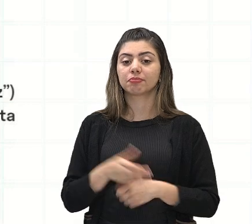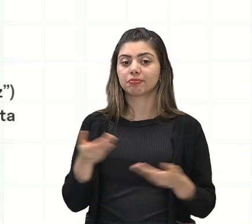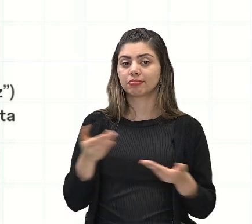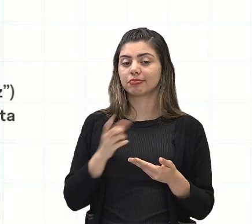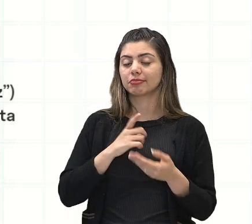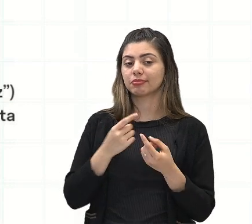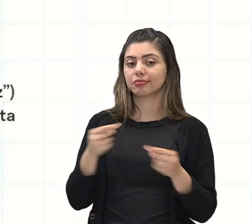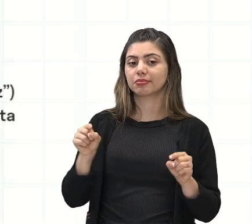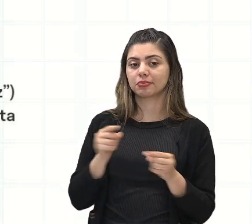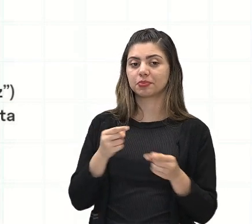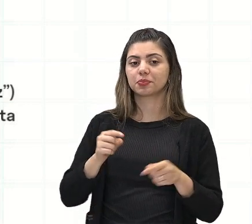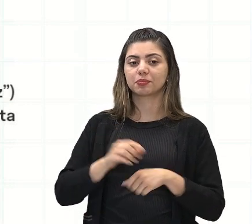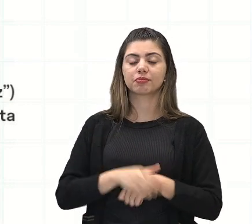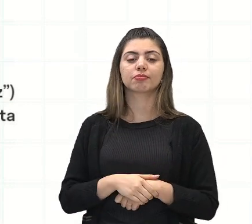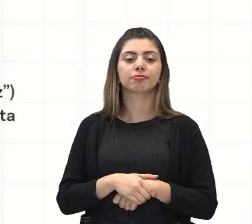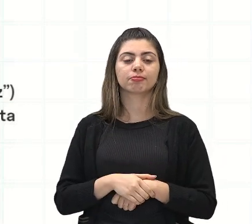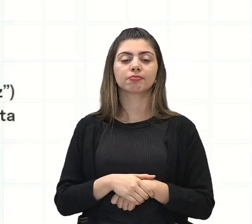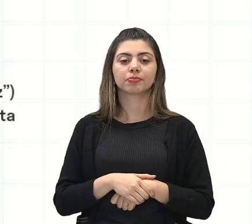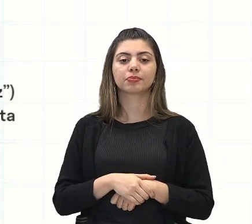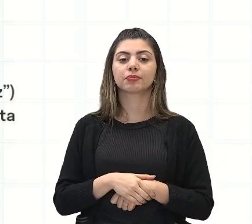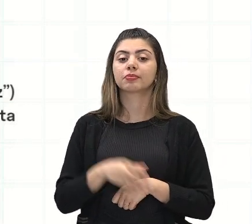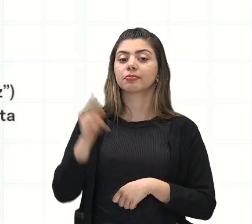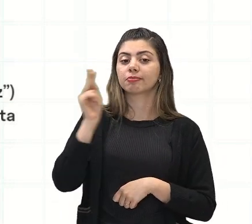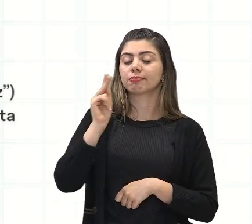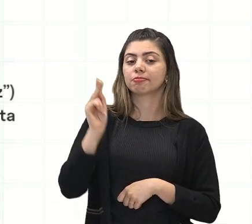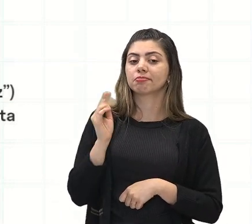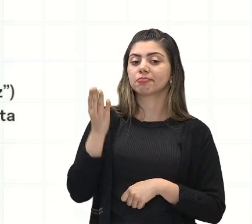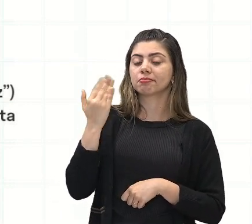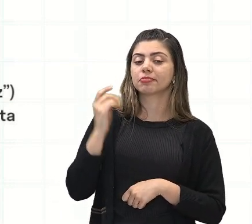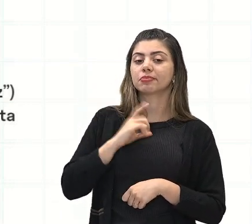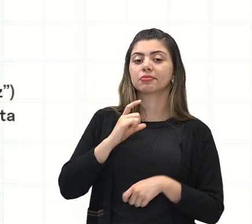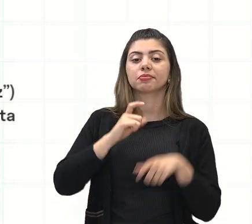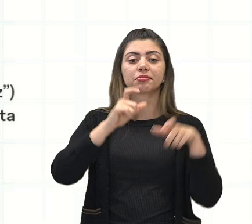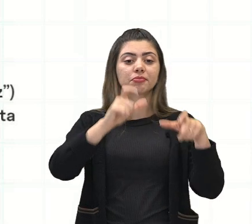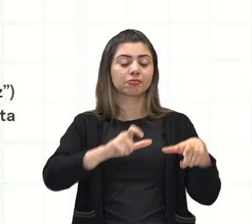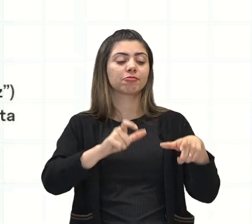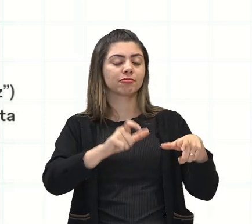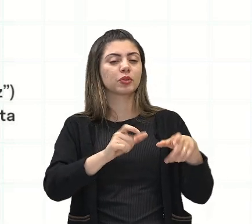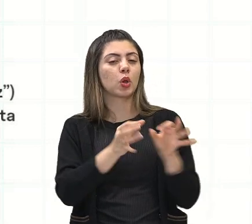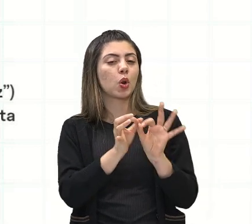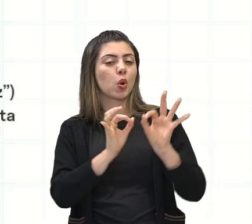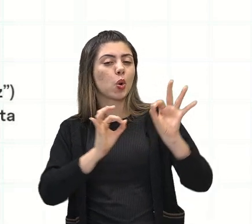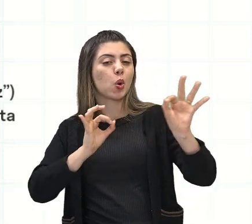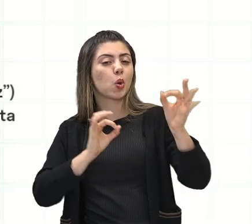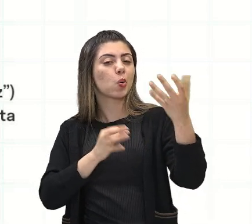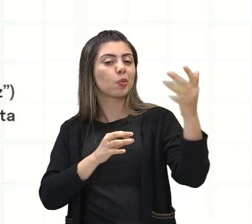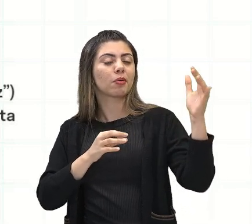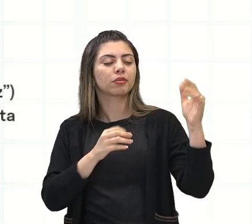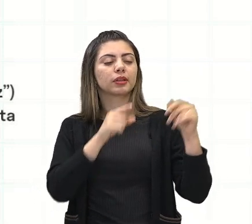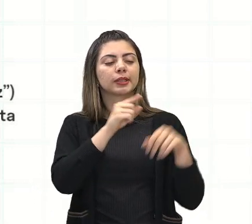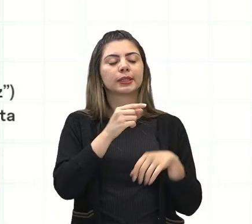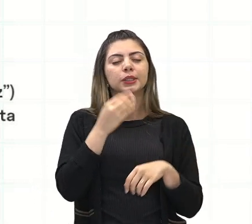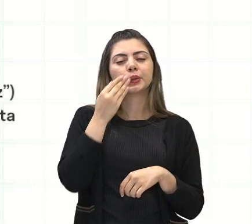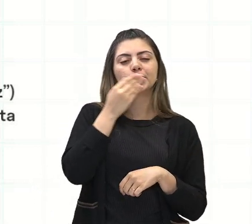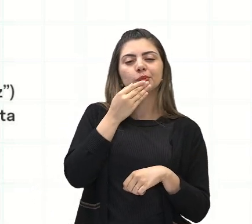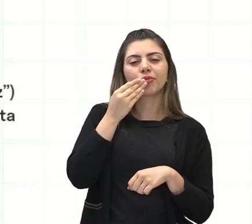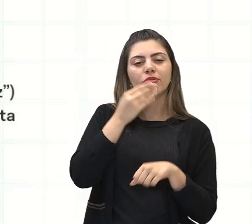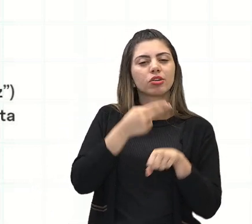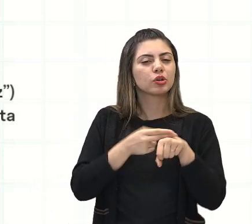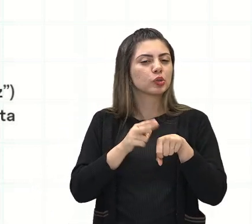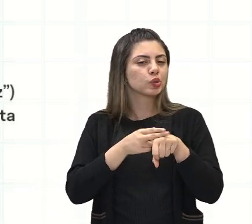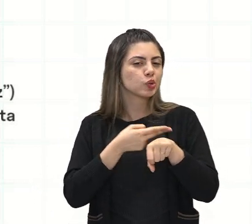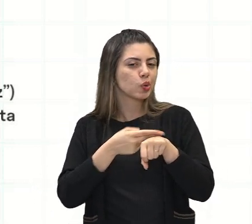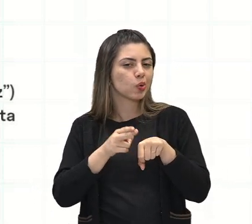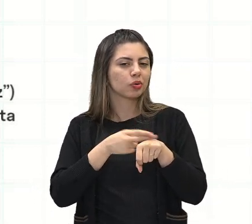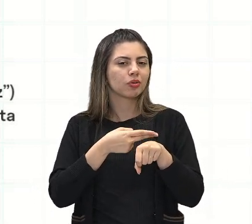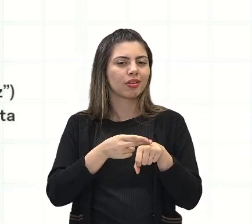era uma vez um lugarzinho no meio do nada, com um sabor de chocolate e